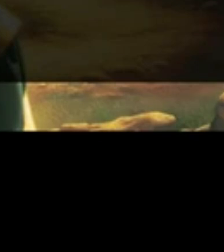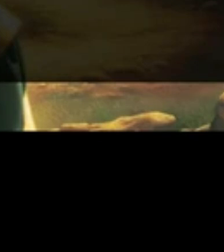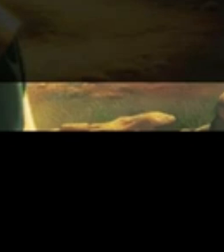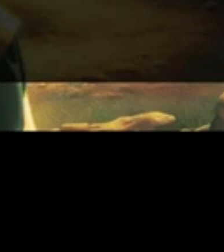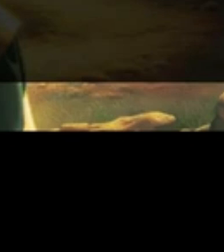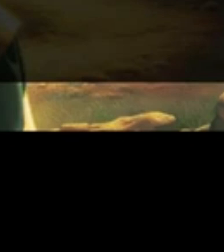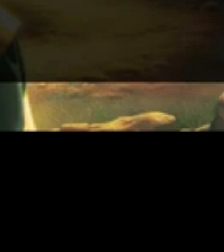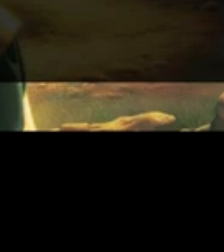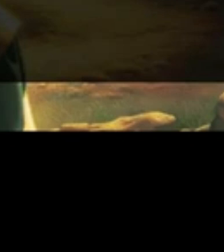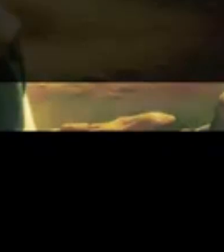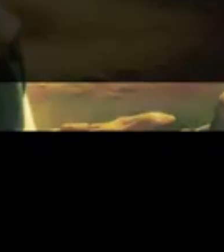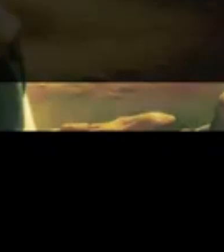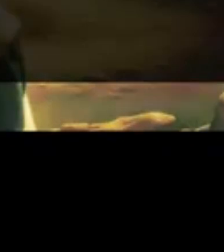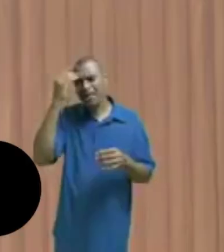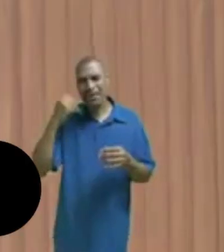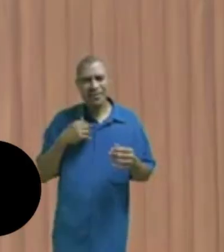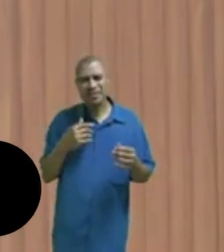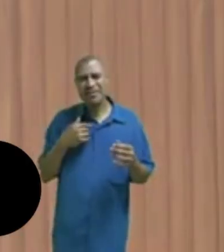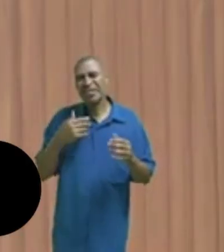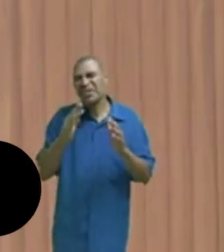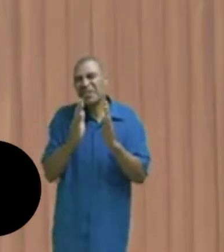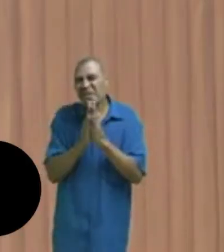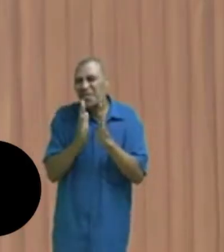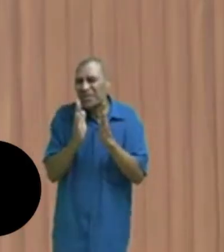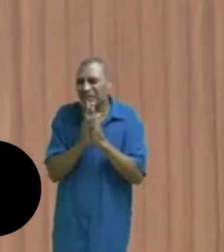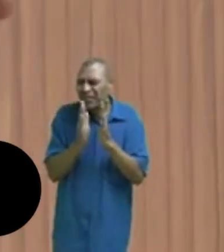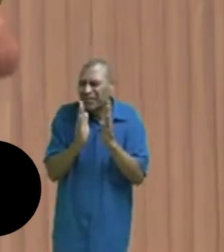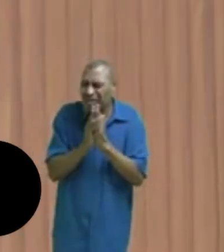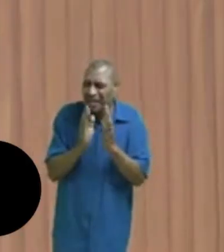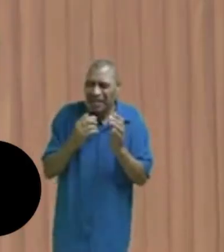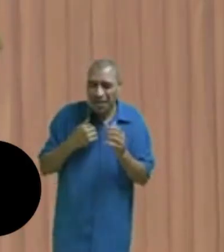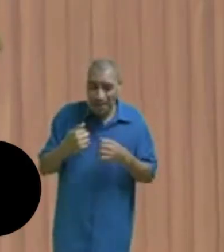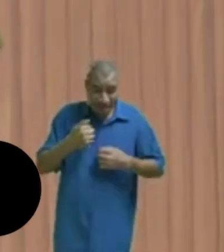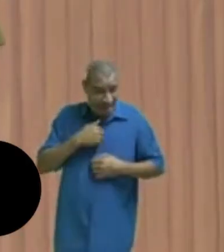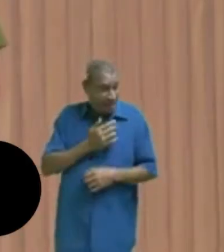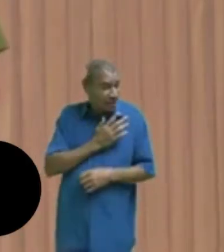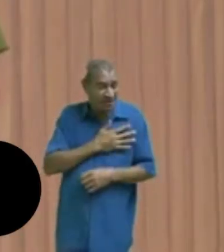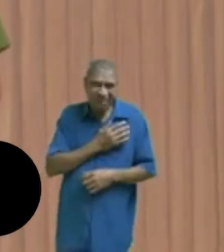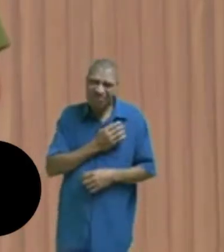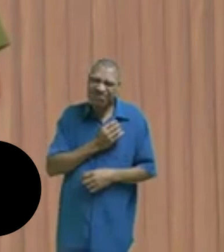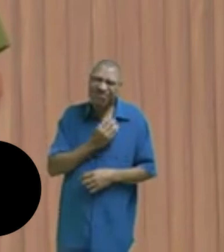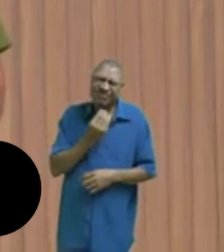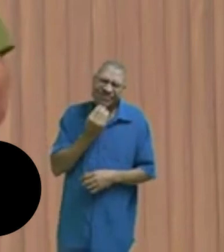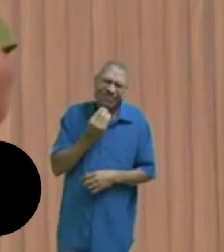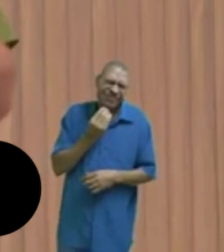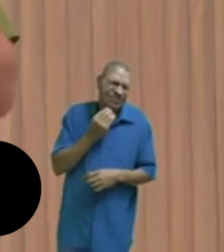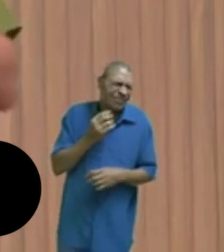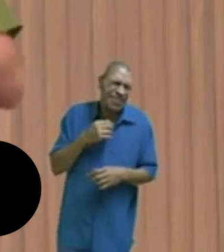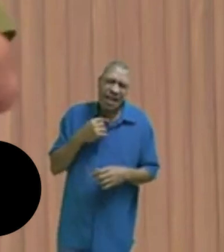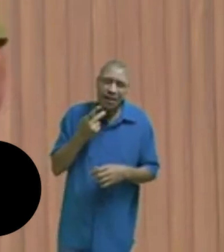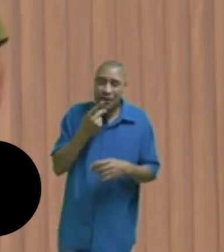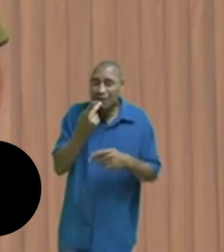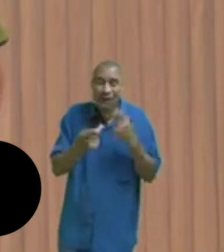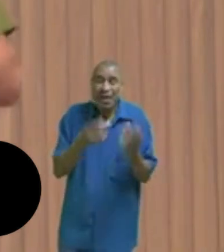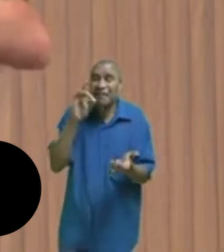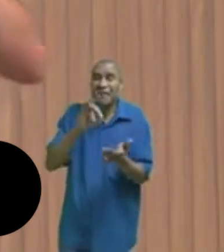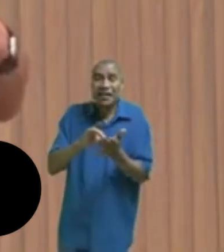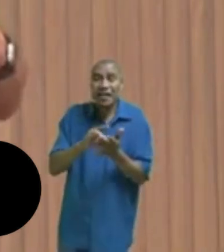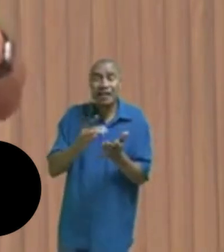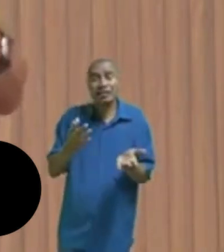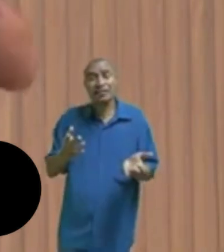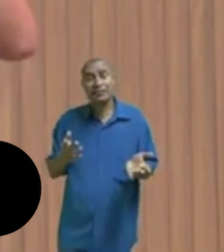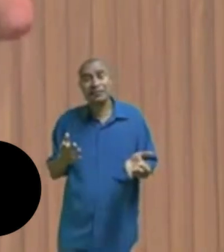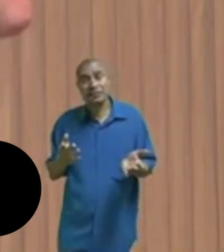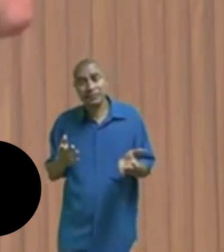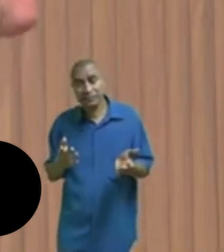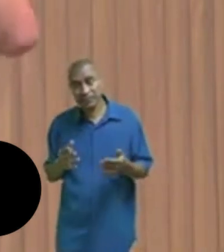Fragilizam a oração, enfraquecem a adoração, desconsideram a igreja. Há muitos que também, ao testemunhar, fazem